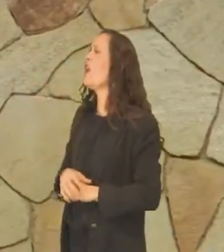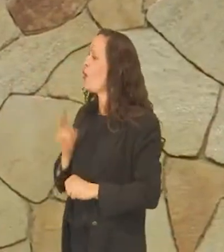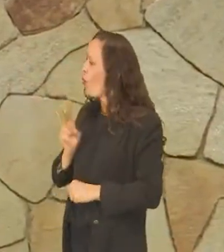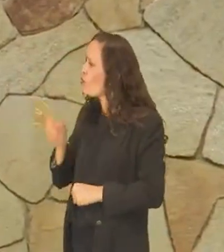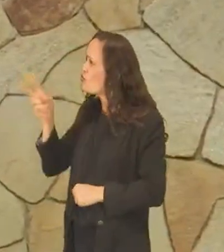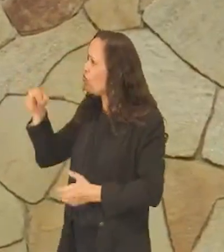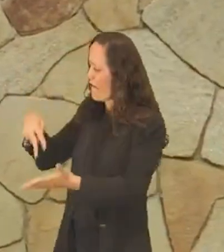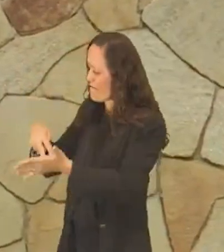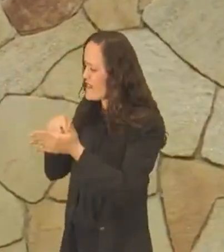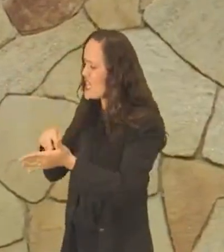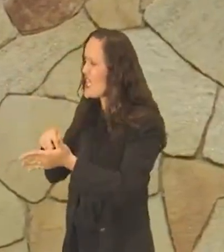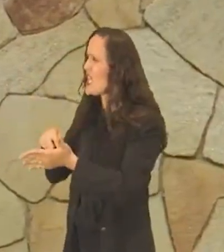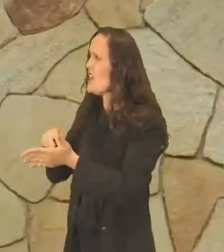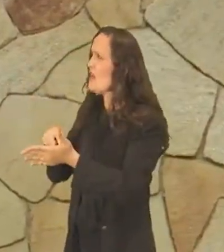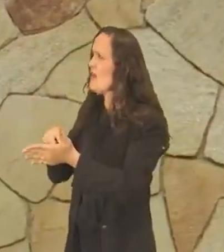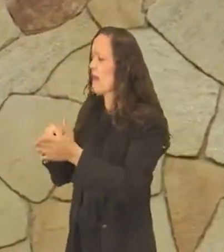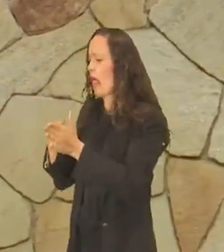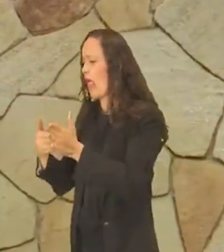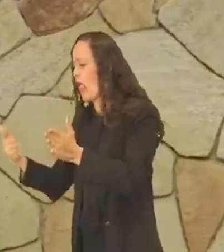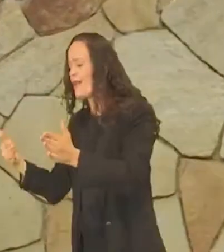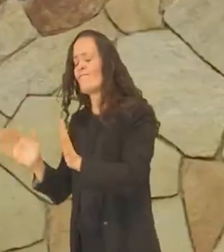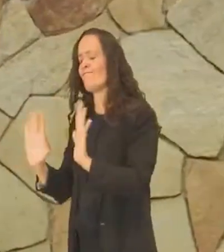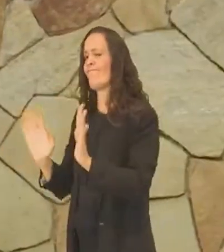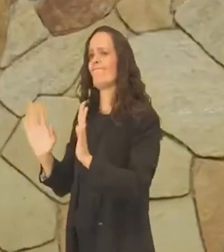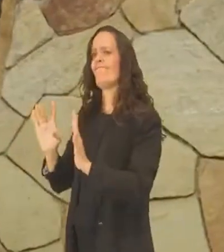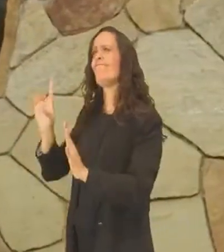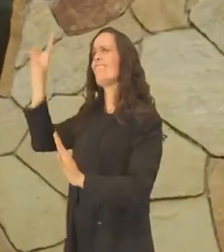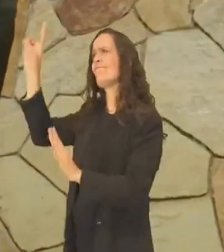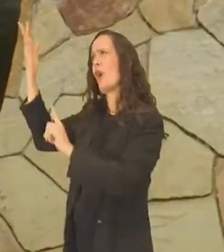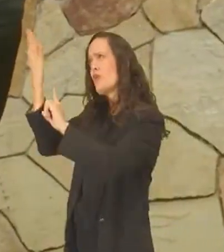constância. Eu quero